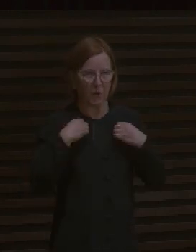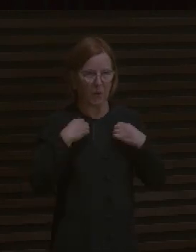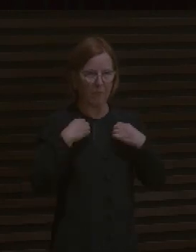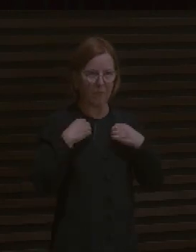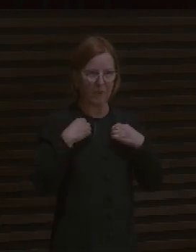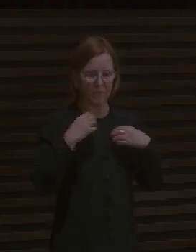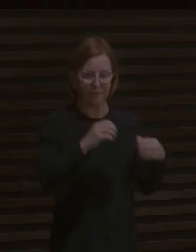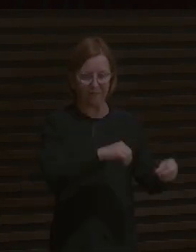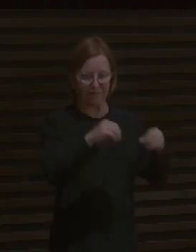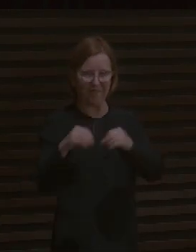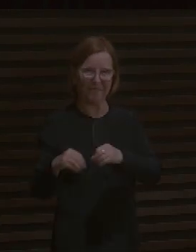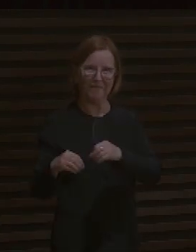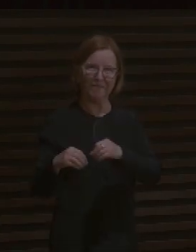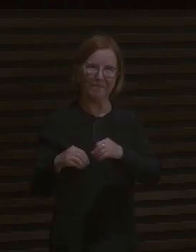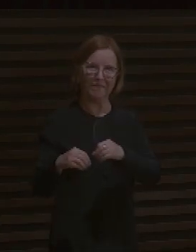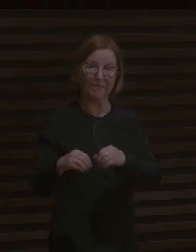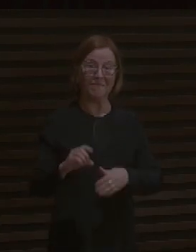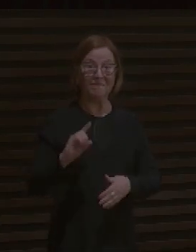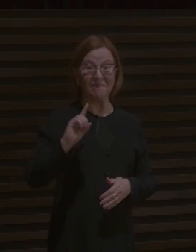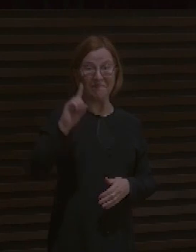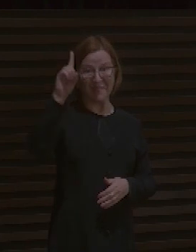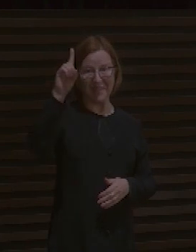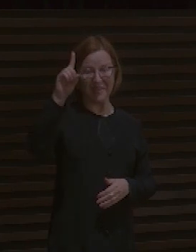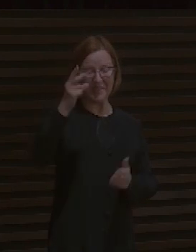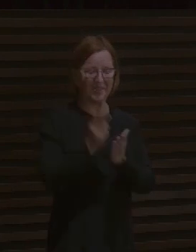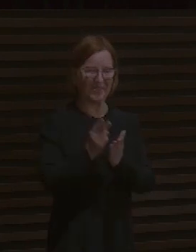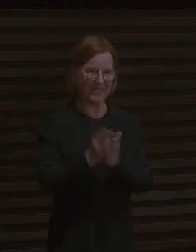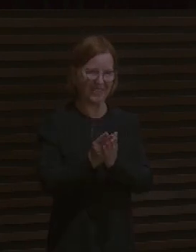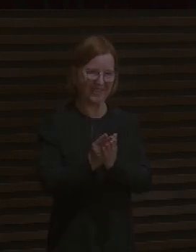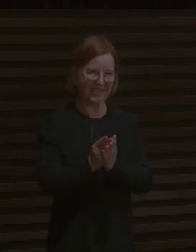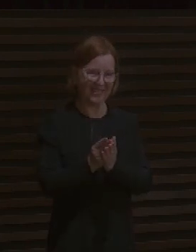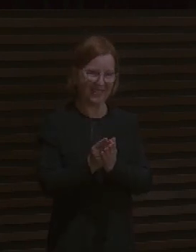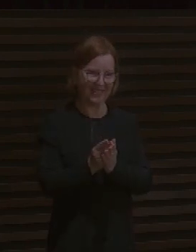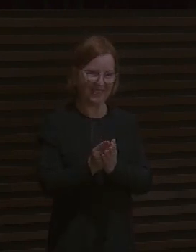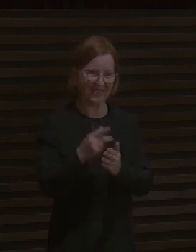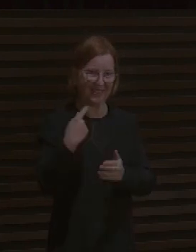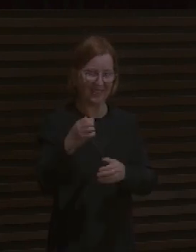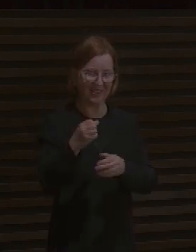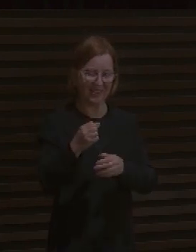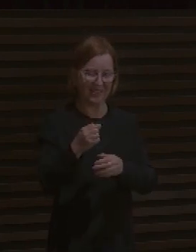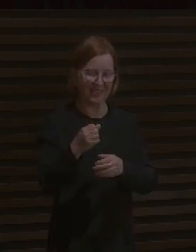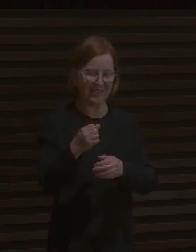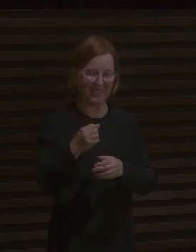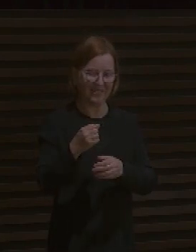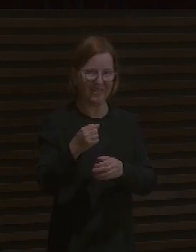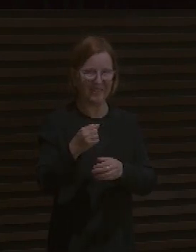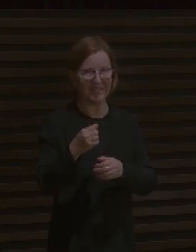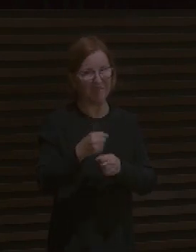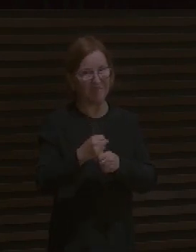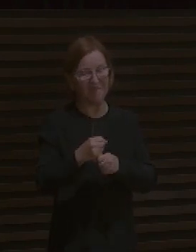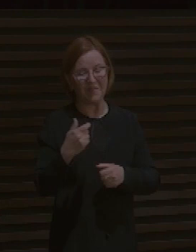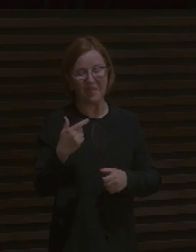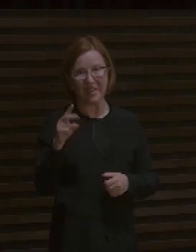igualmente mudados. Tu, porém, és o mesmo, e os teus anos jamais terão fim. Antes